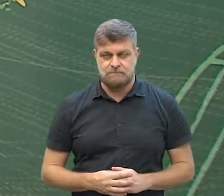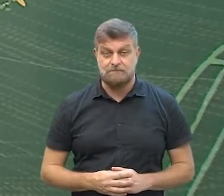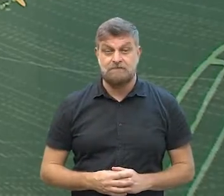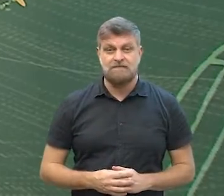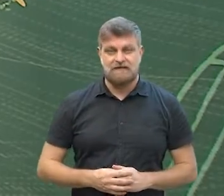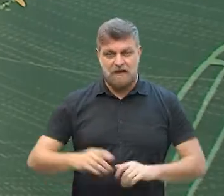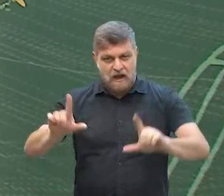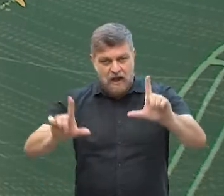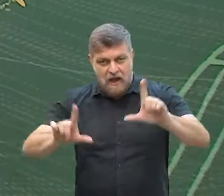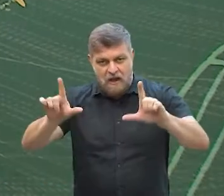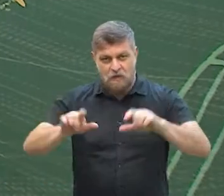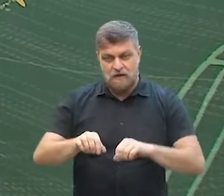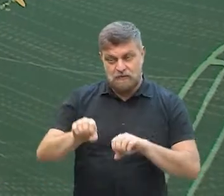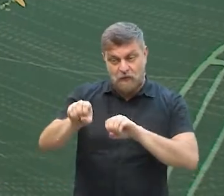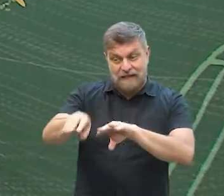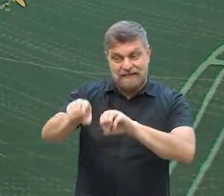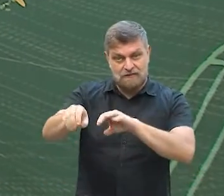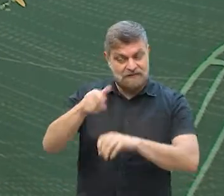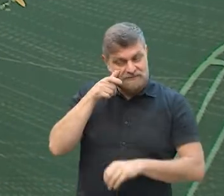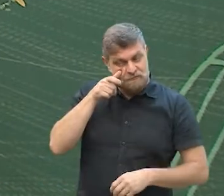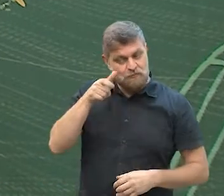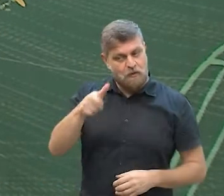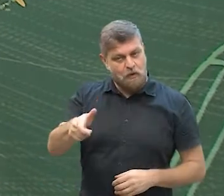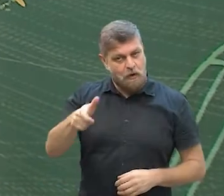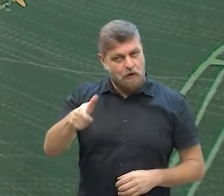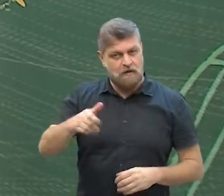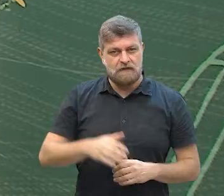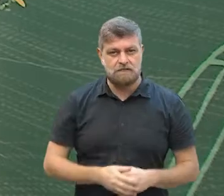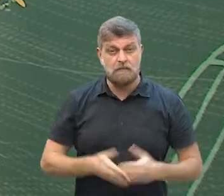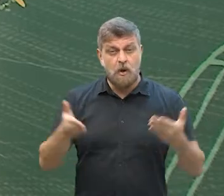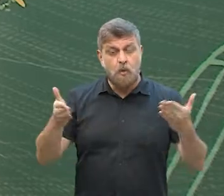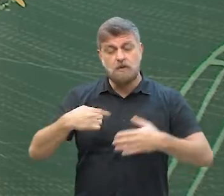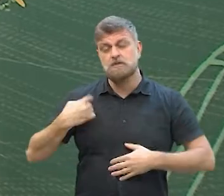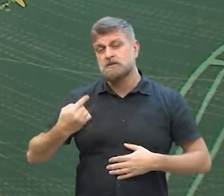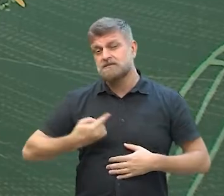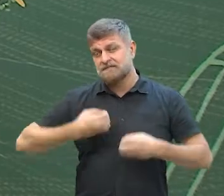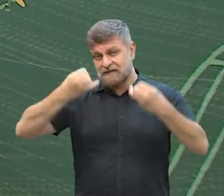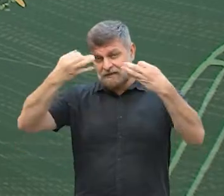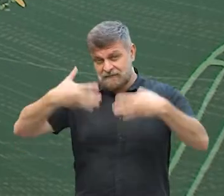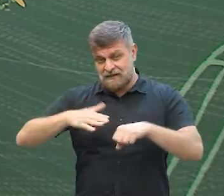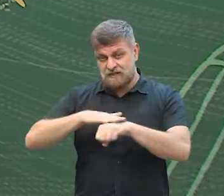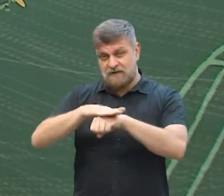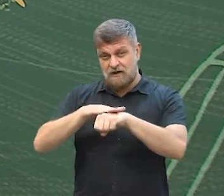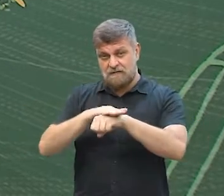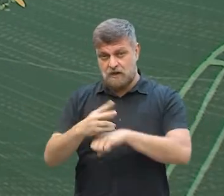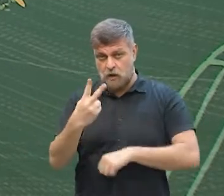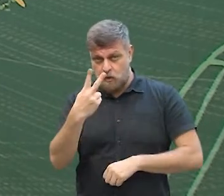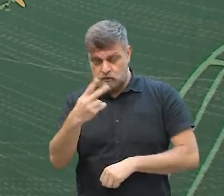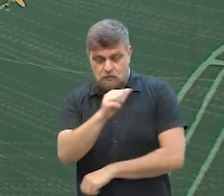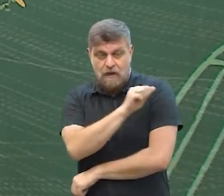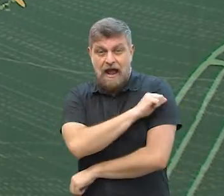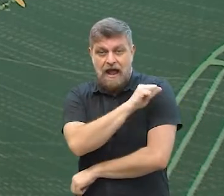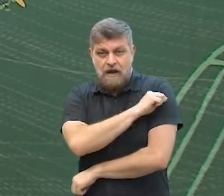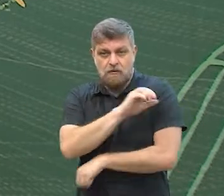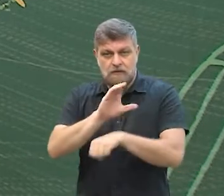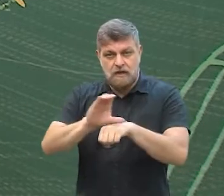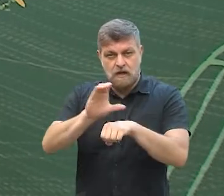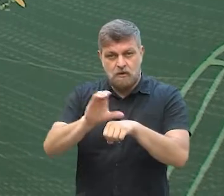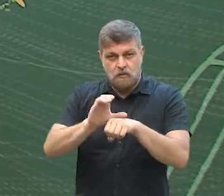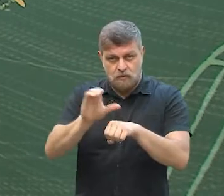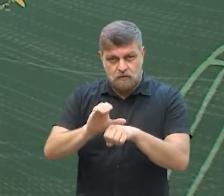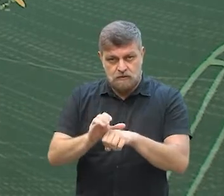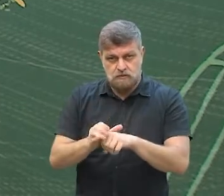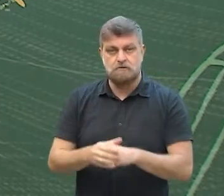Bom, é o quadro De Olho na Educação. Olha, hoje a gente vai conversar com duas estudantes de engenharia